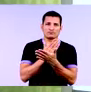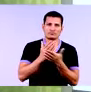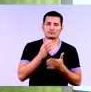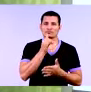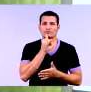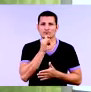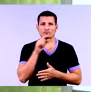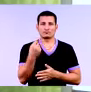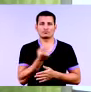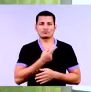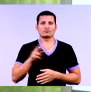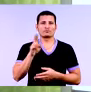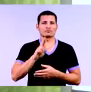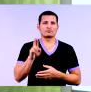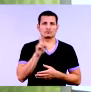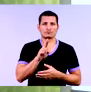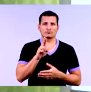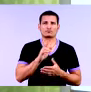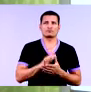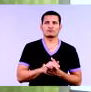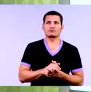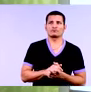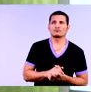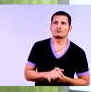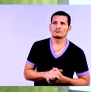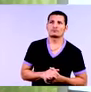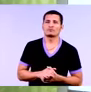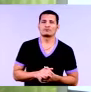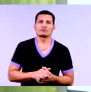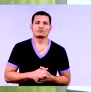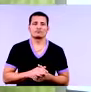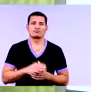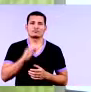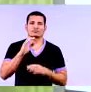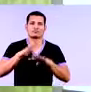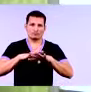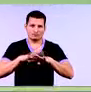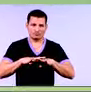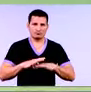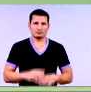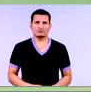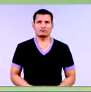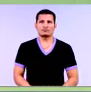nós utilizaremos essas operações. Vamos à lousa.